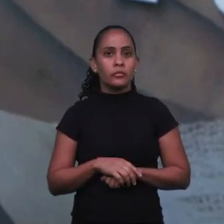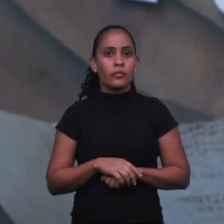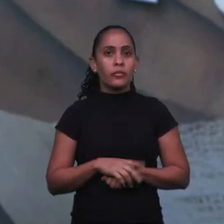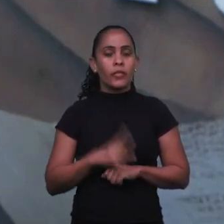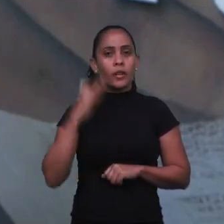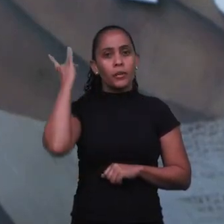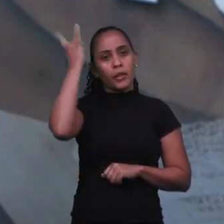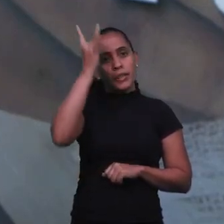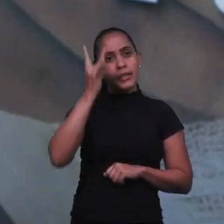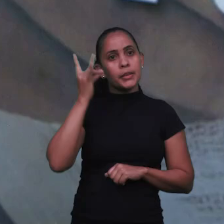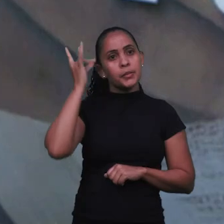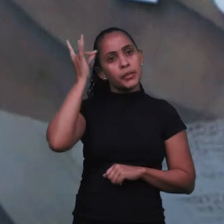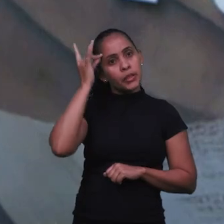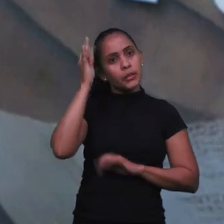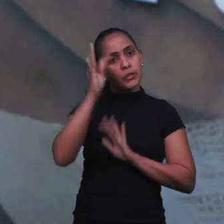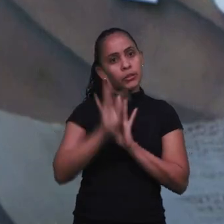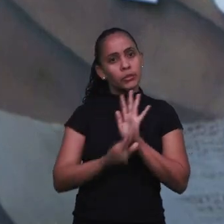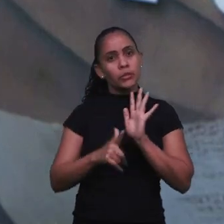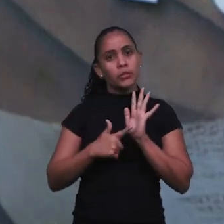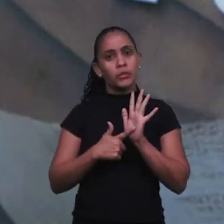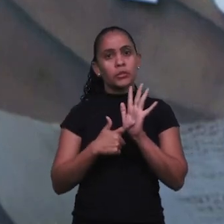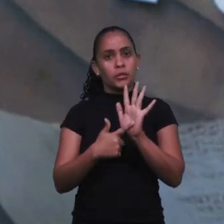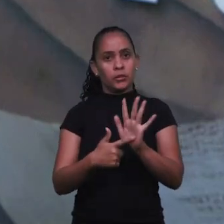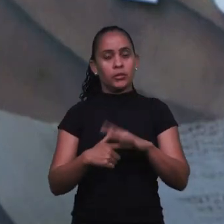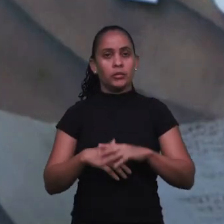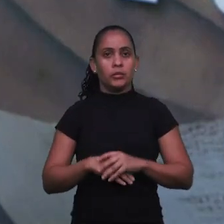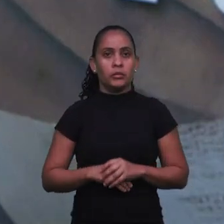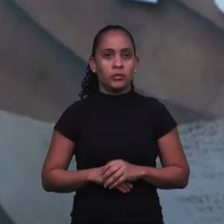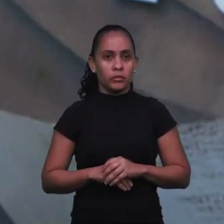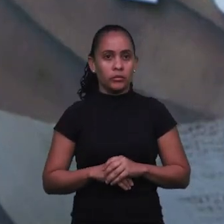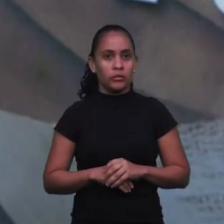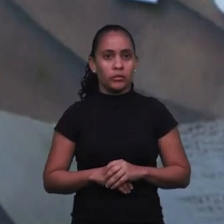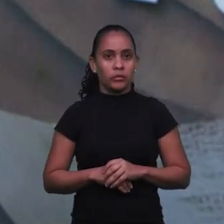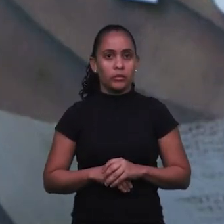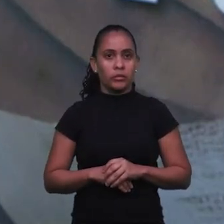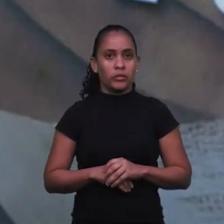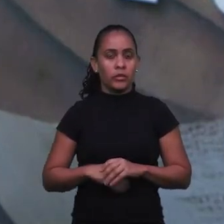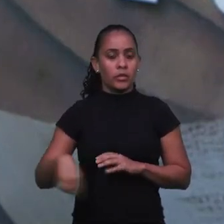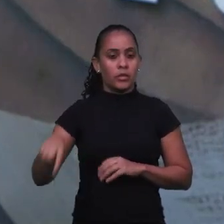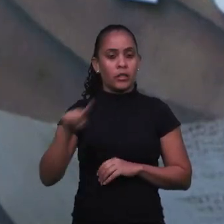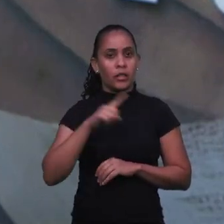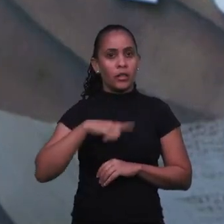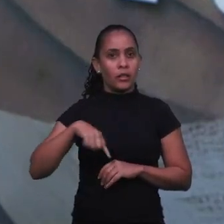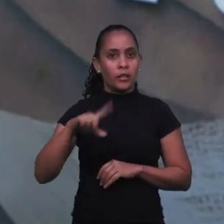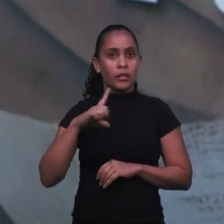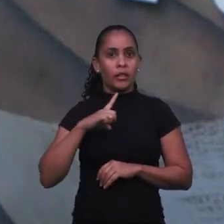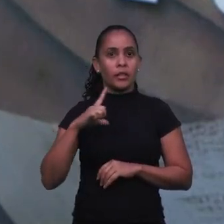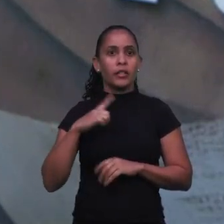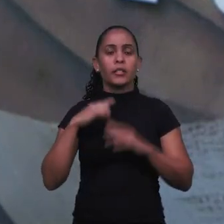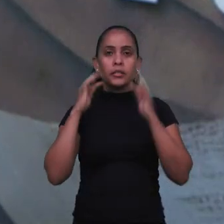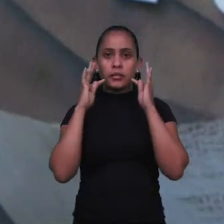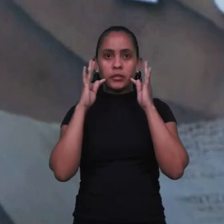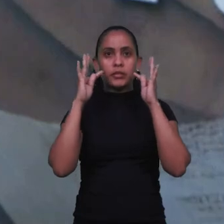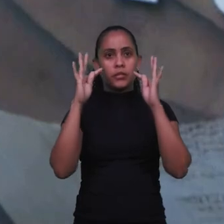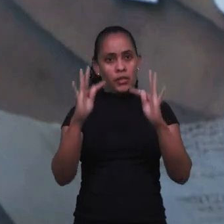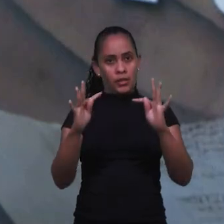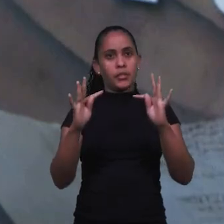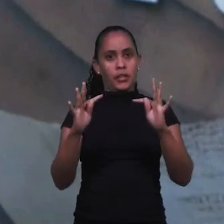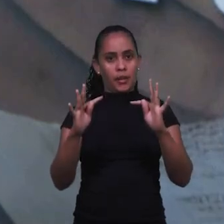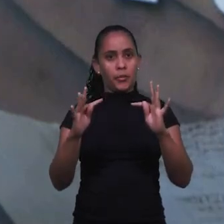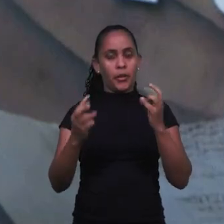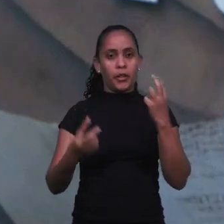o Espírito Santo, o texto, e ao descer sobre vós o Espírito Santo, ser-me-eis testemunhas